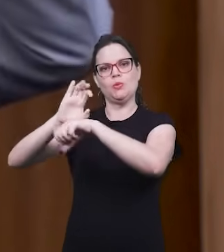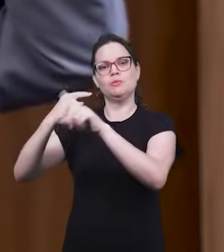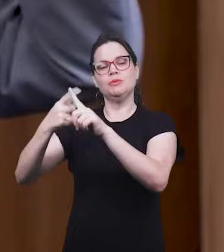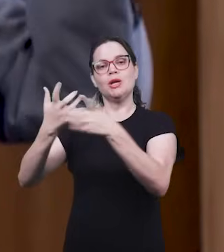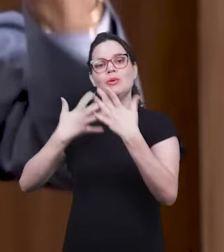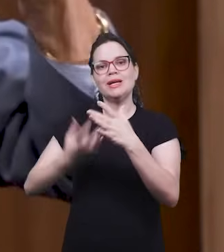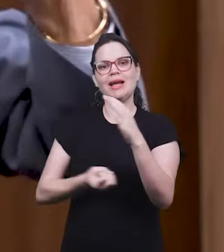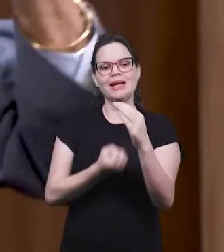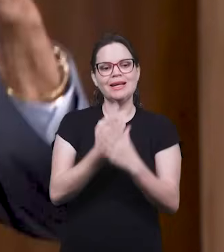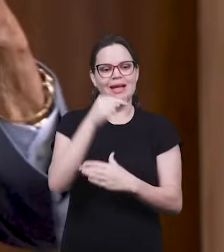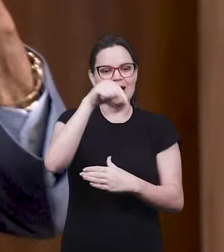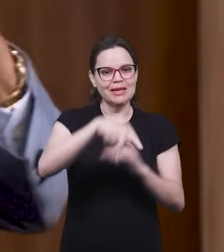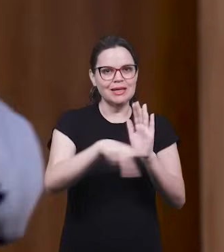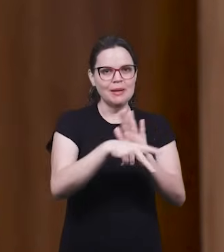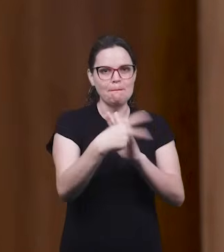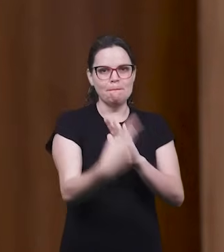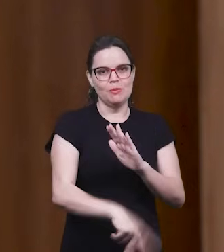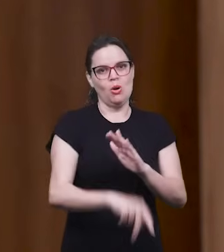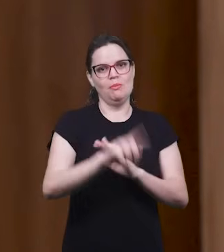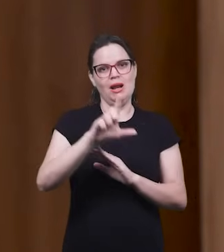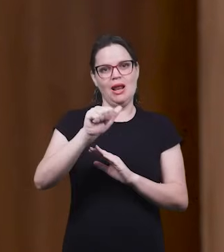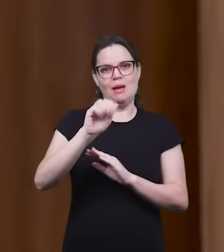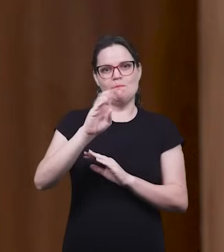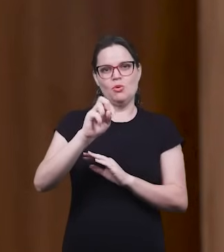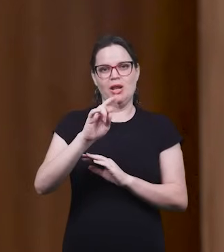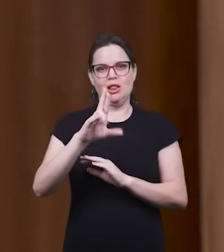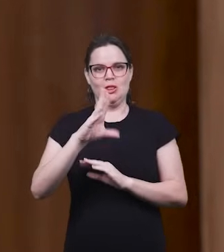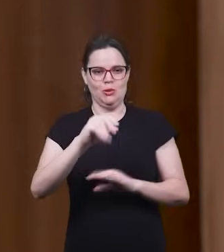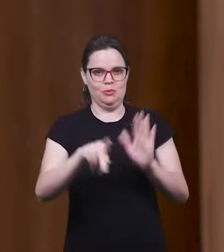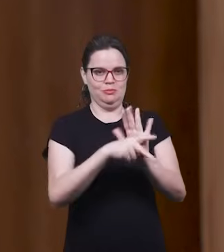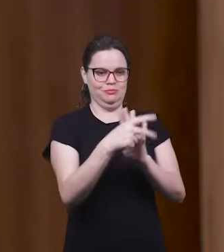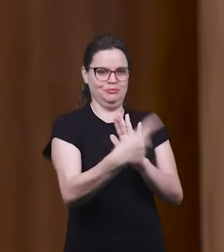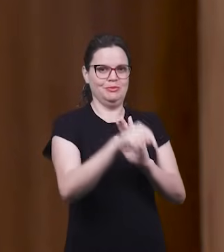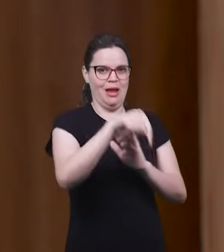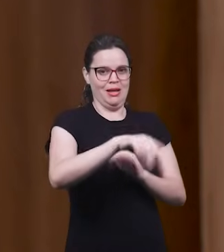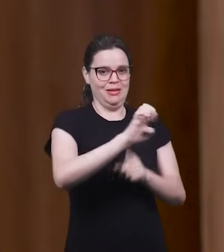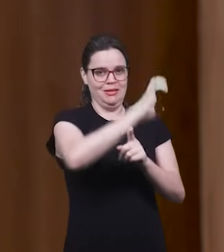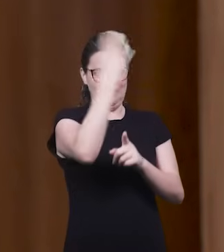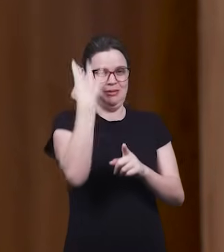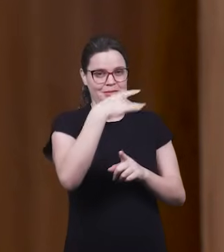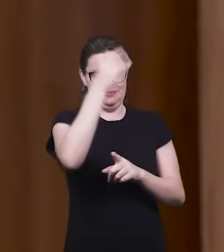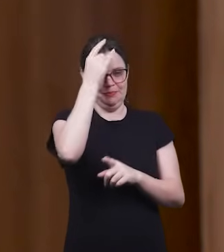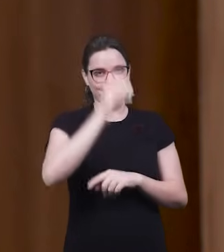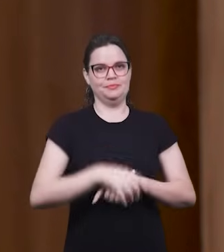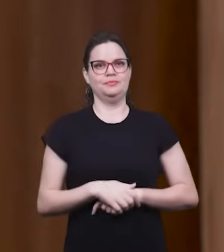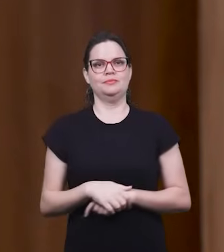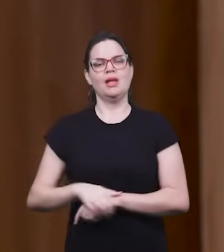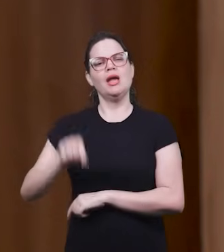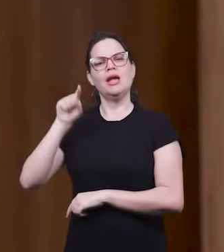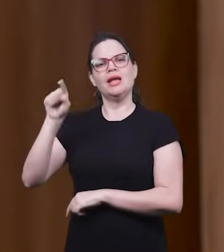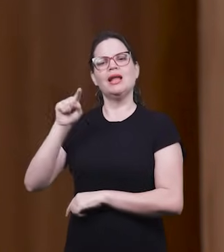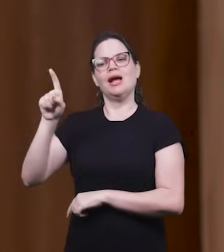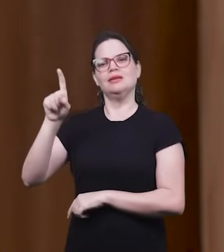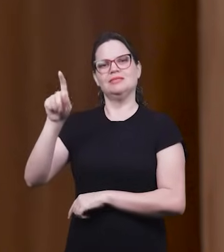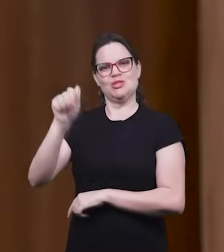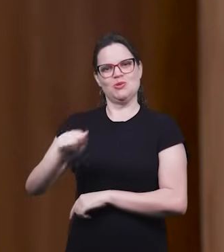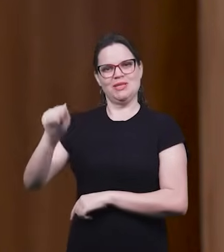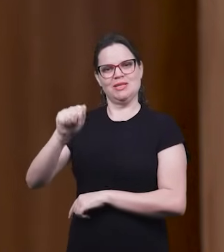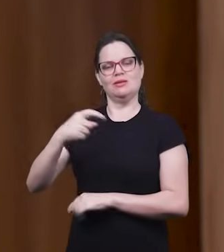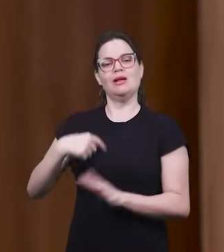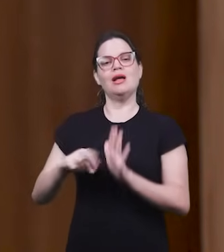um laboratório aqui, e montei. E ele foi excepcional, que ele representava a Vitalium. A Vitalium